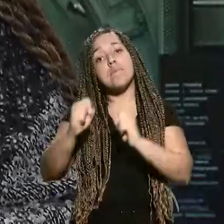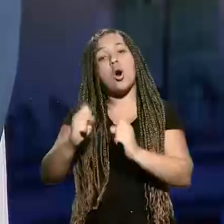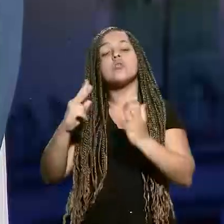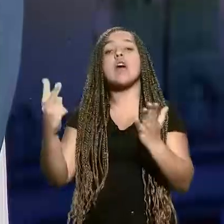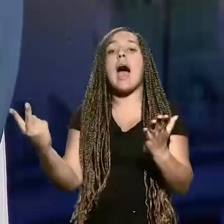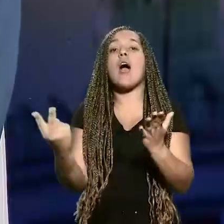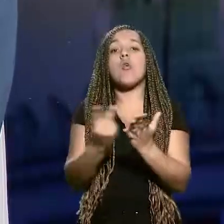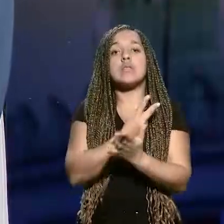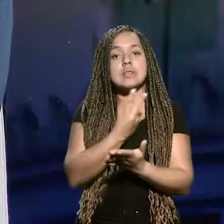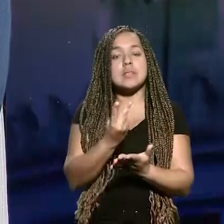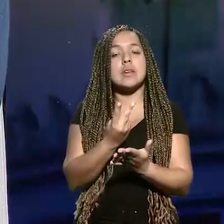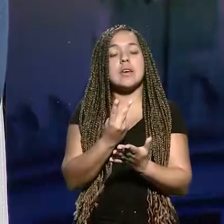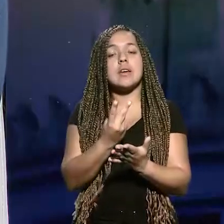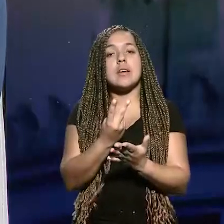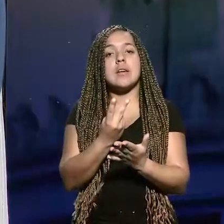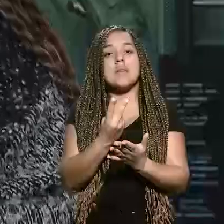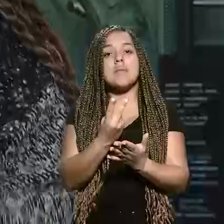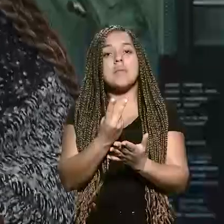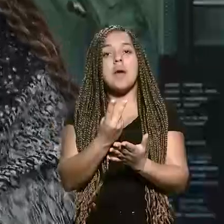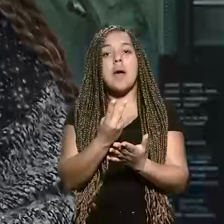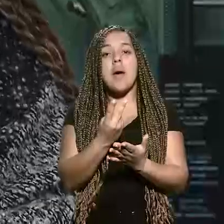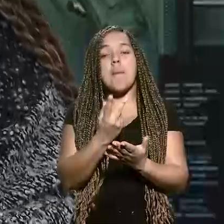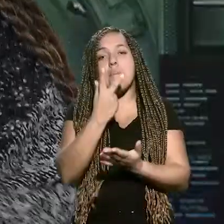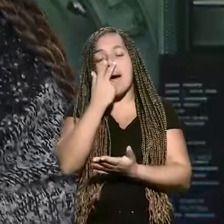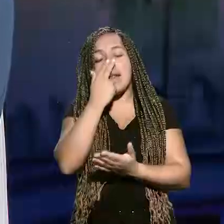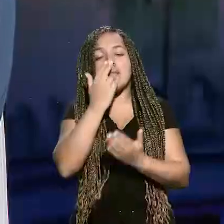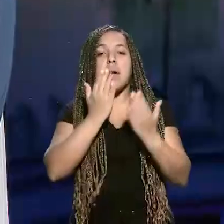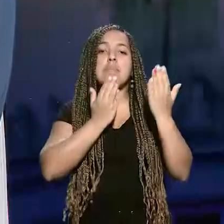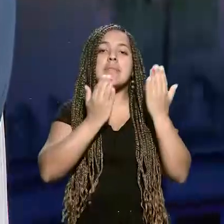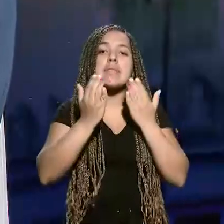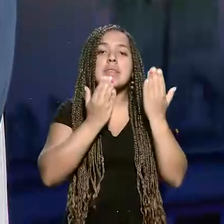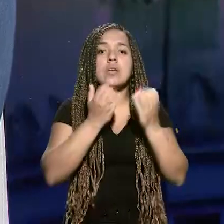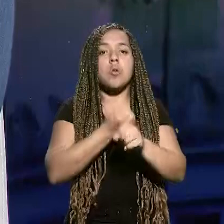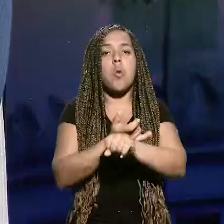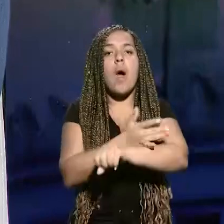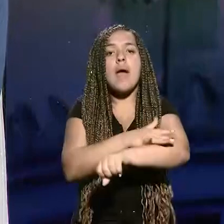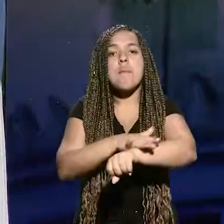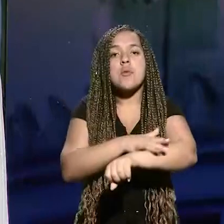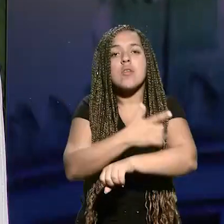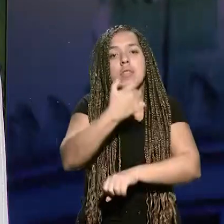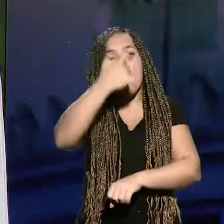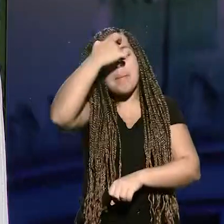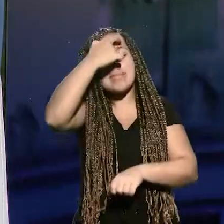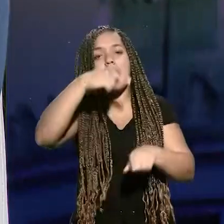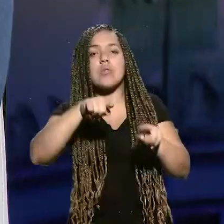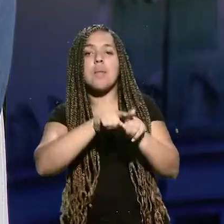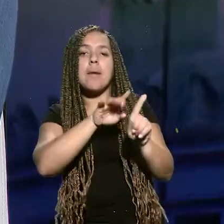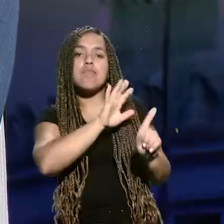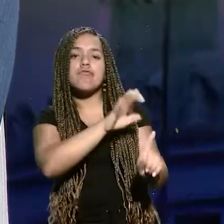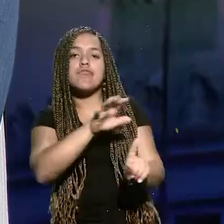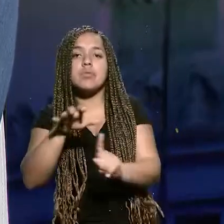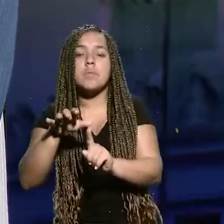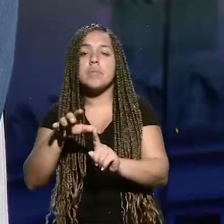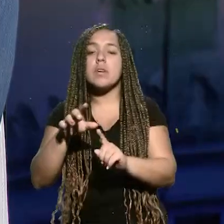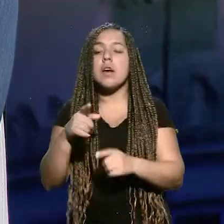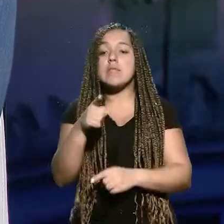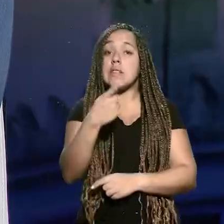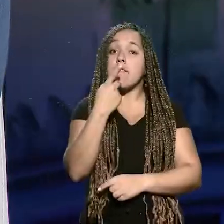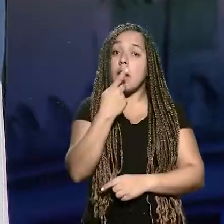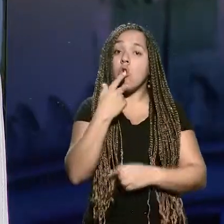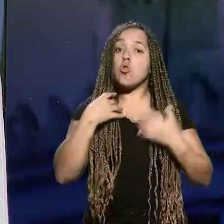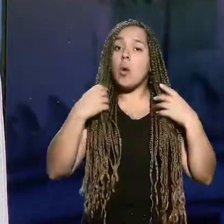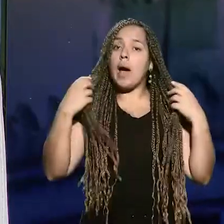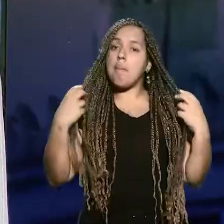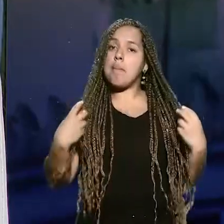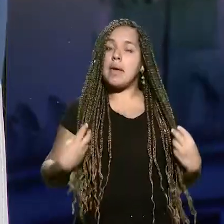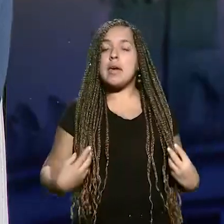seja físico e psíquico. A senhora e o falar do cabelo, porque é a primeira marca disso. A gente observando, assim, eu vejo cada